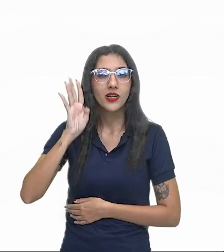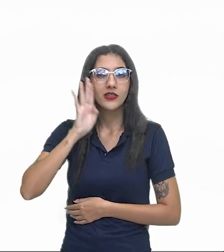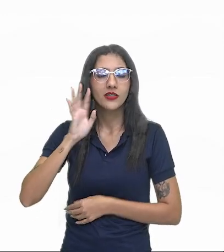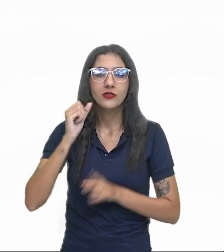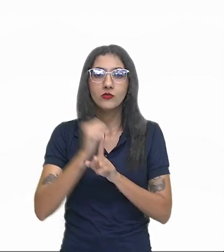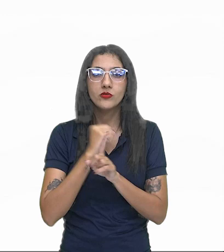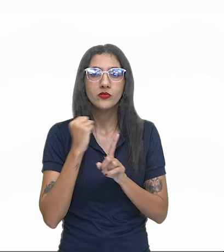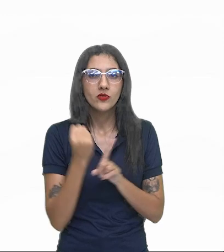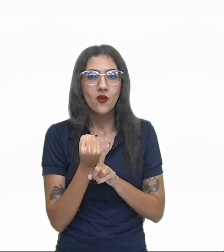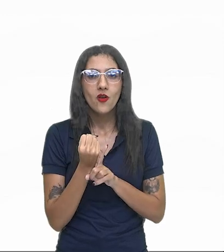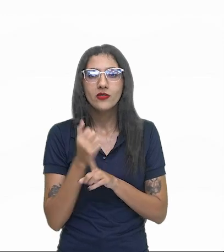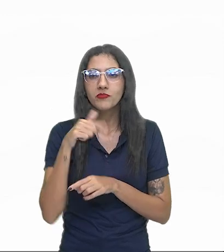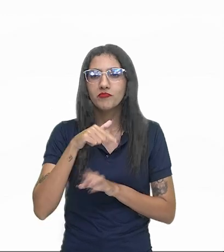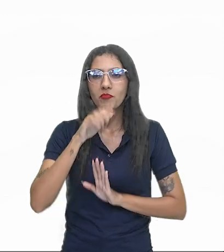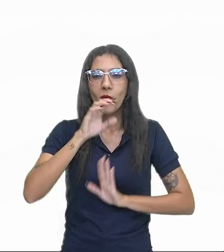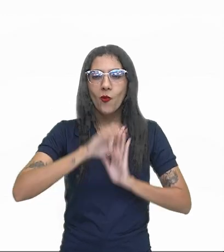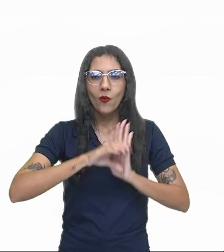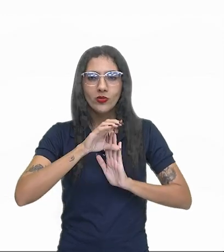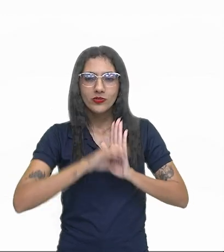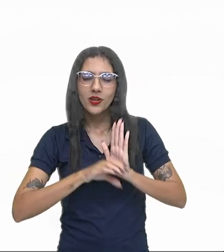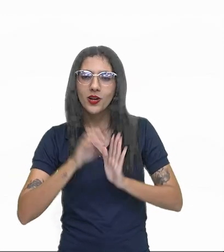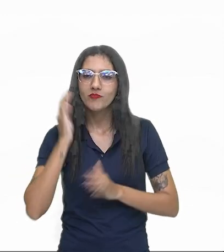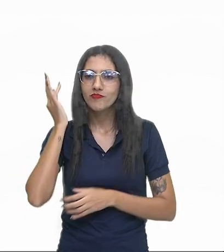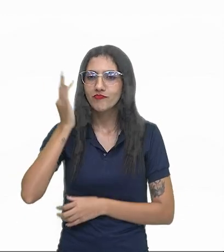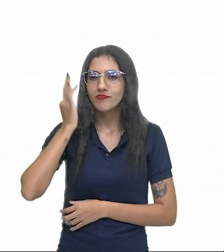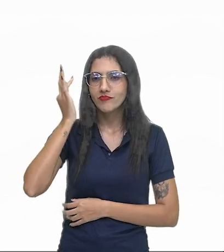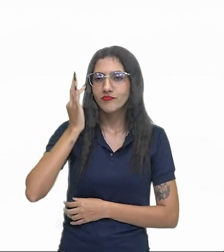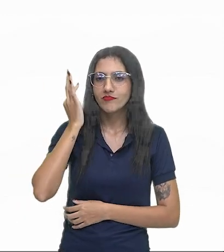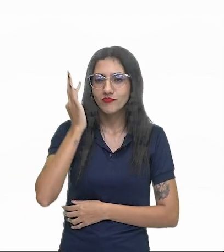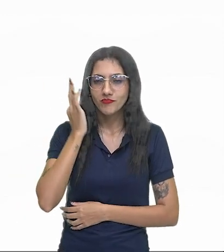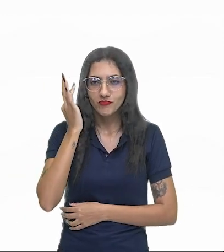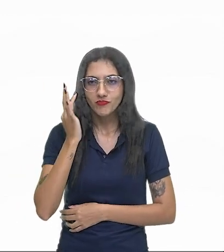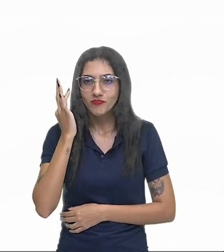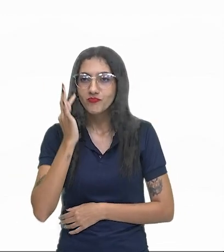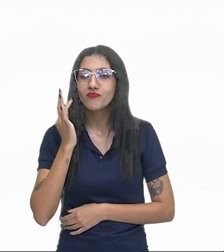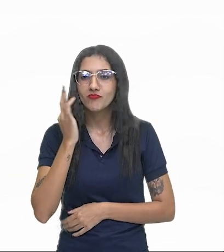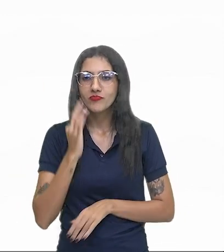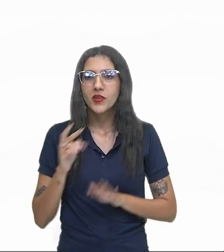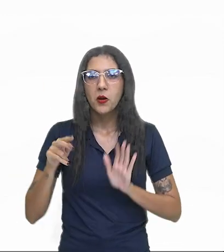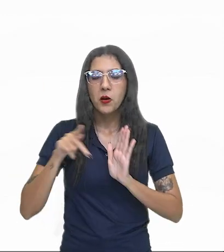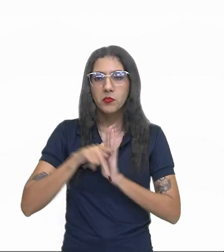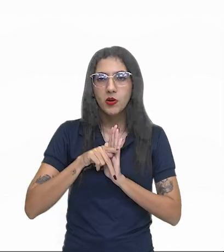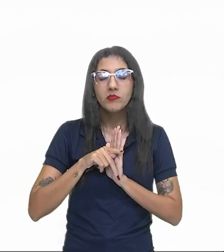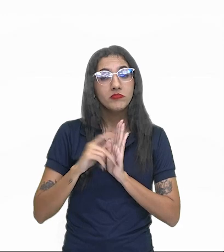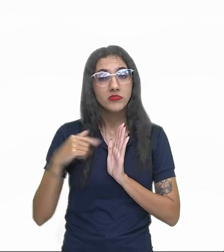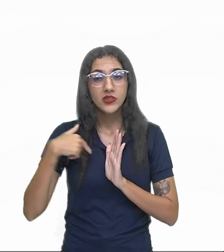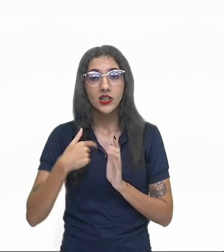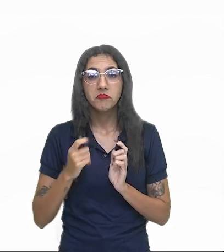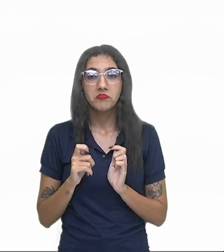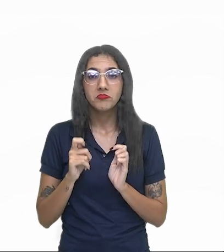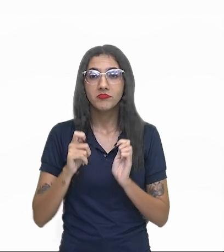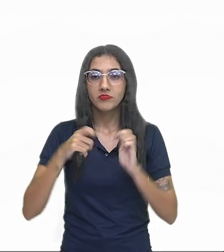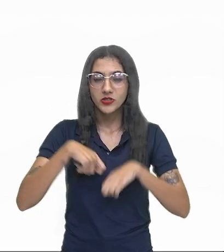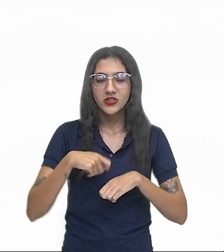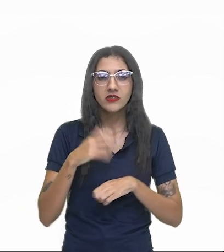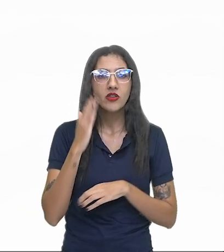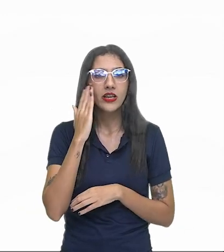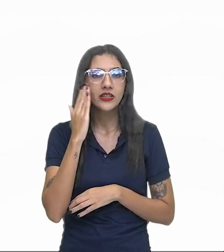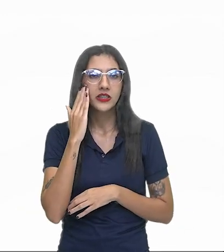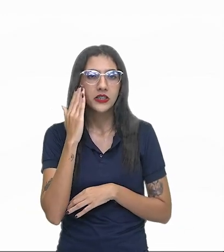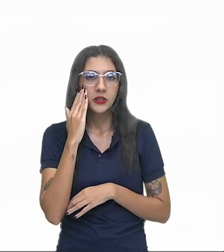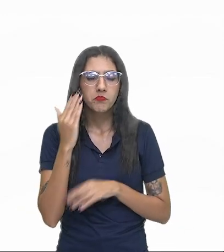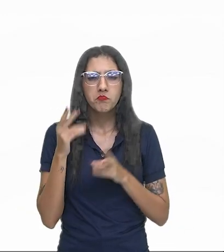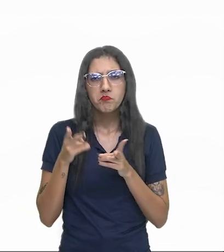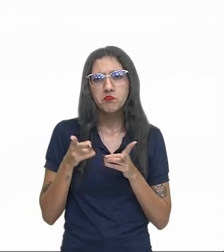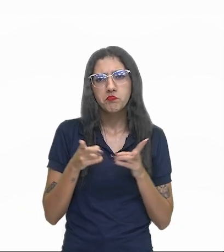um conceito, que é uma teoria proposta por Charles White Mills, podemos ver não apenas